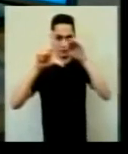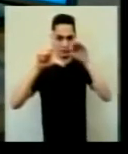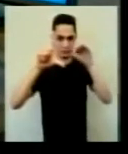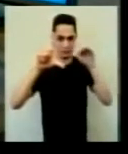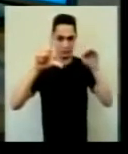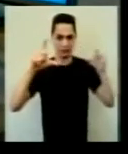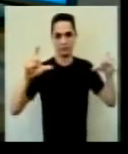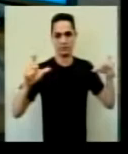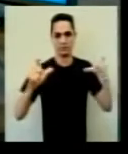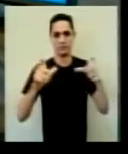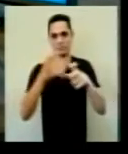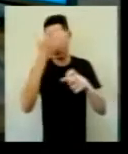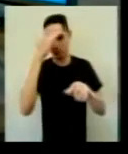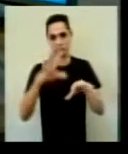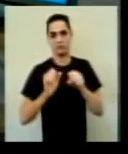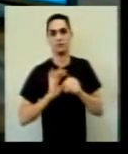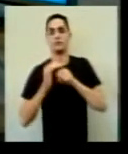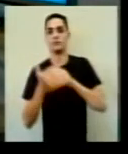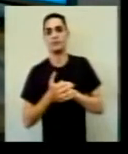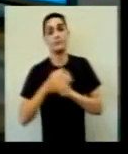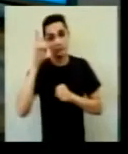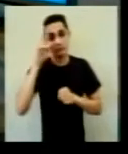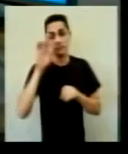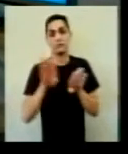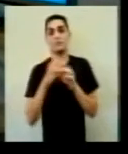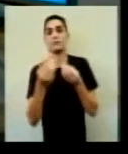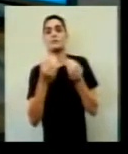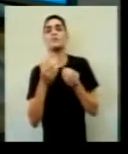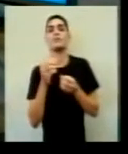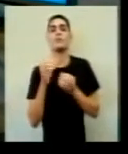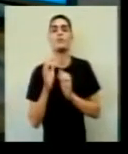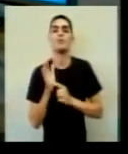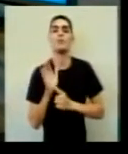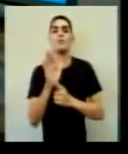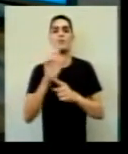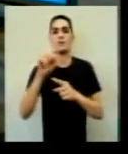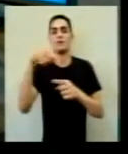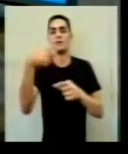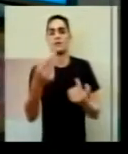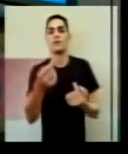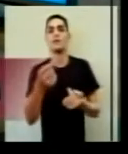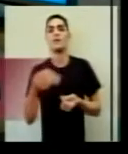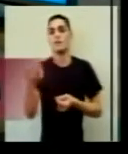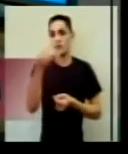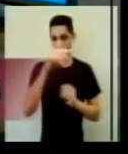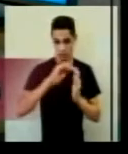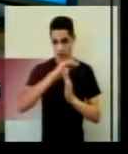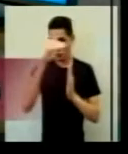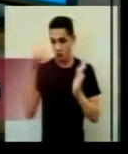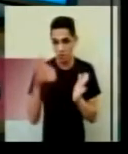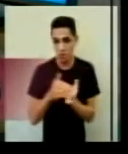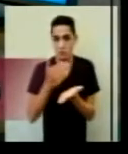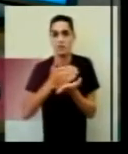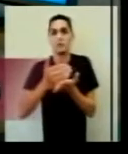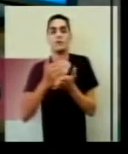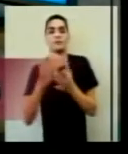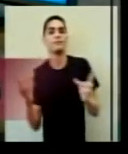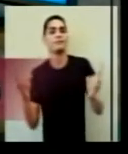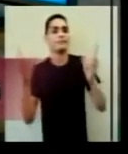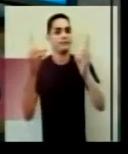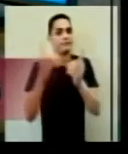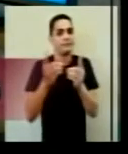estava havendo uma diminuição de casos. Lembrar, como vocês vão ver à